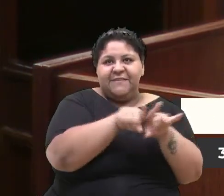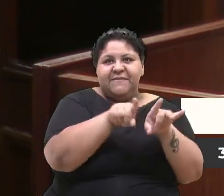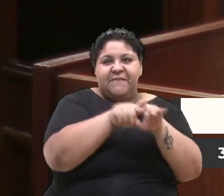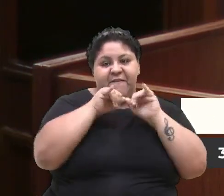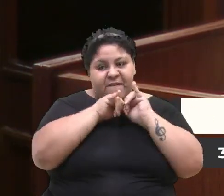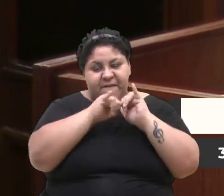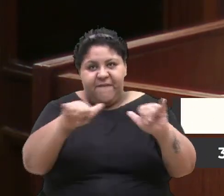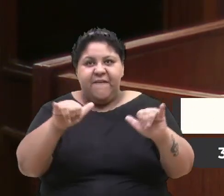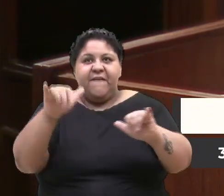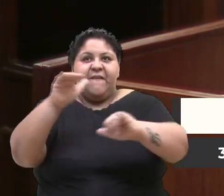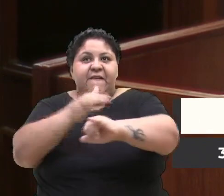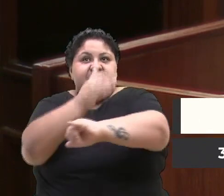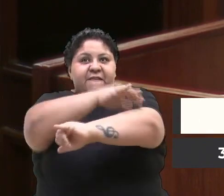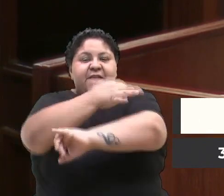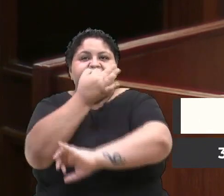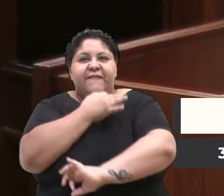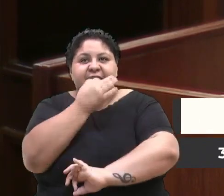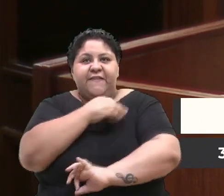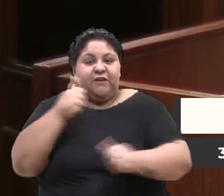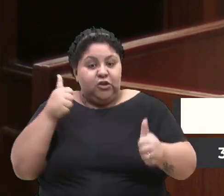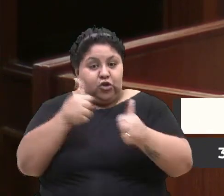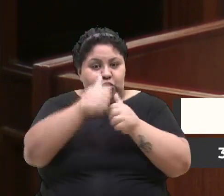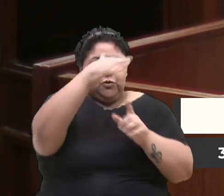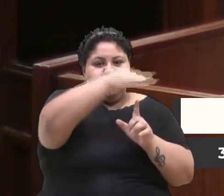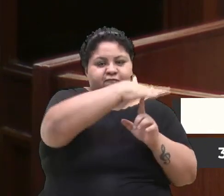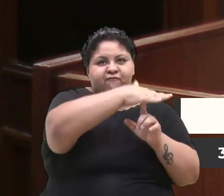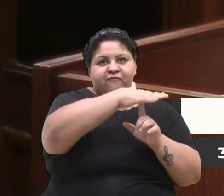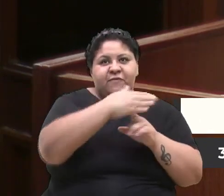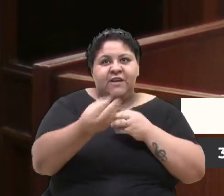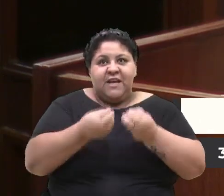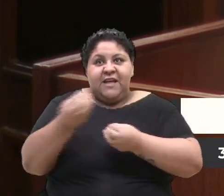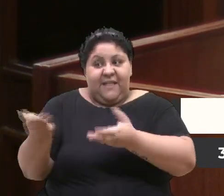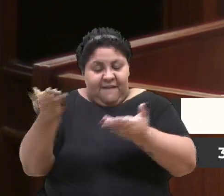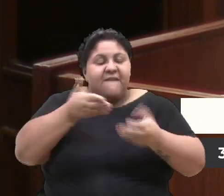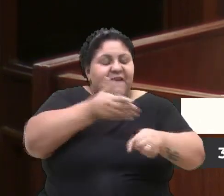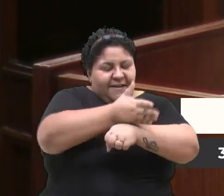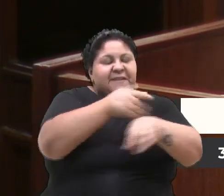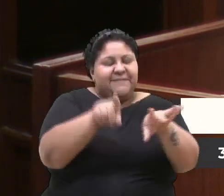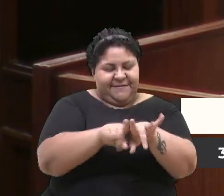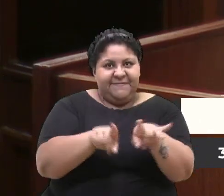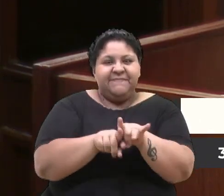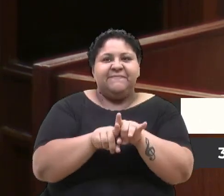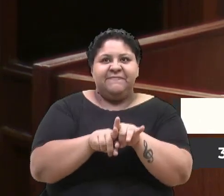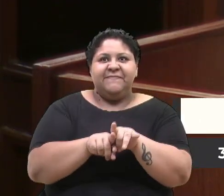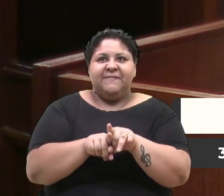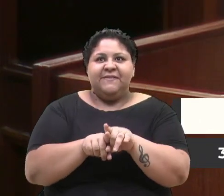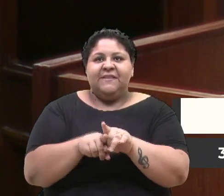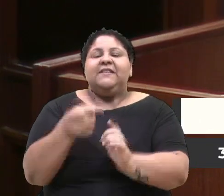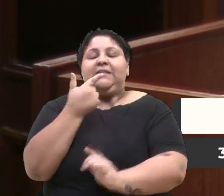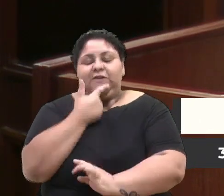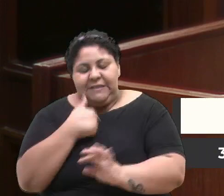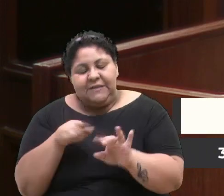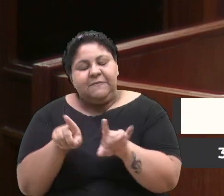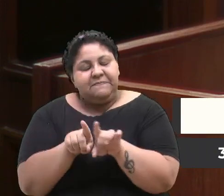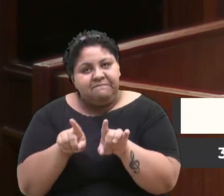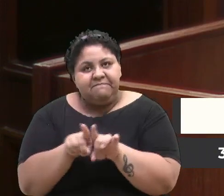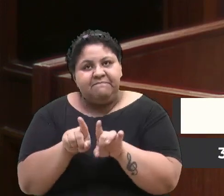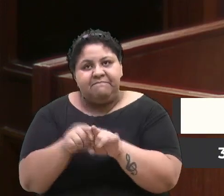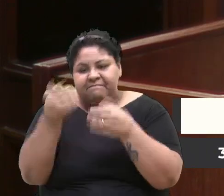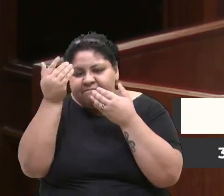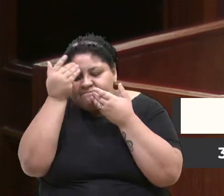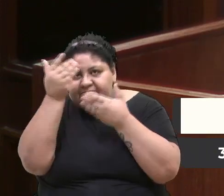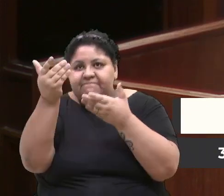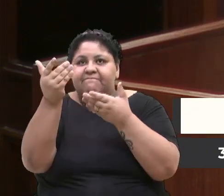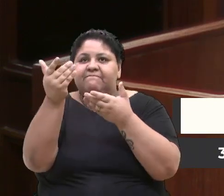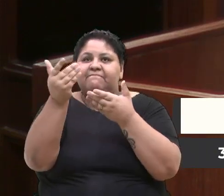divulgação da Festa da Uva junto na nossa feira lá, para quem venha participar, né? E gostaríamos também de agradecer